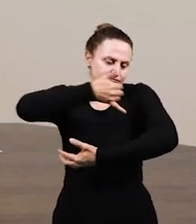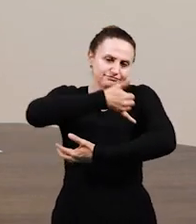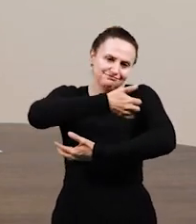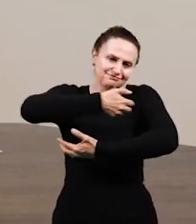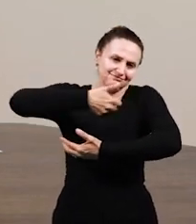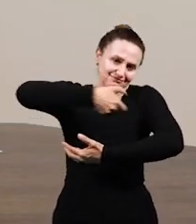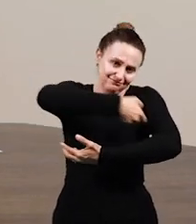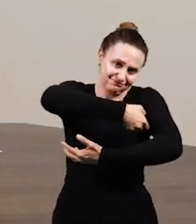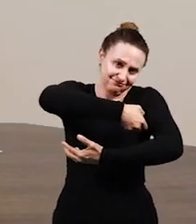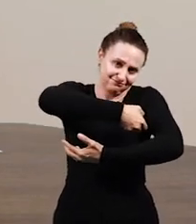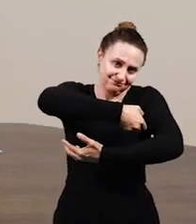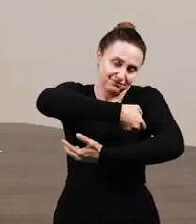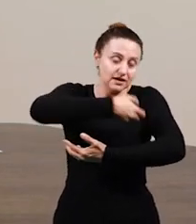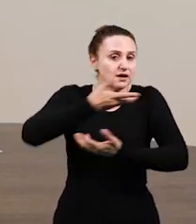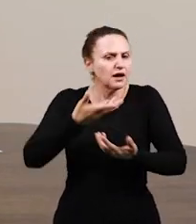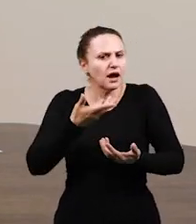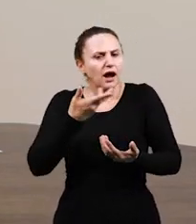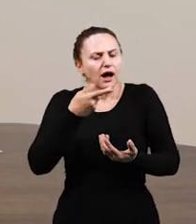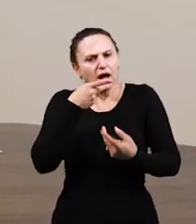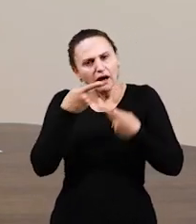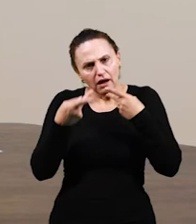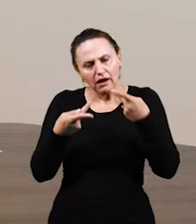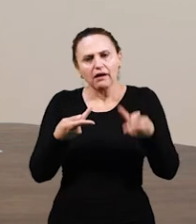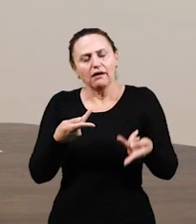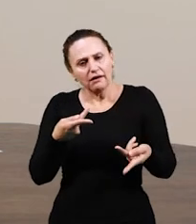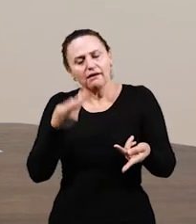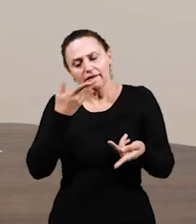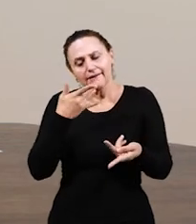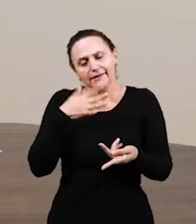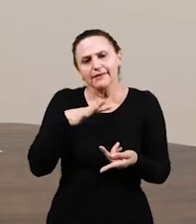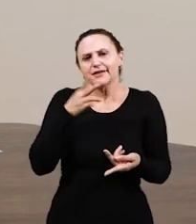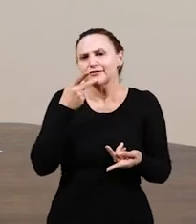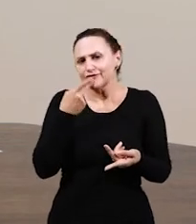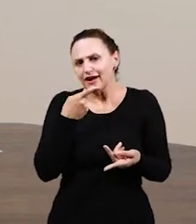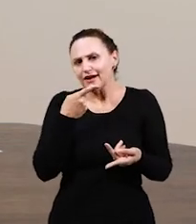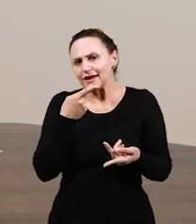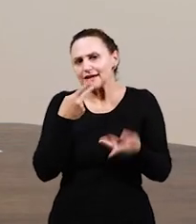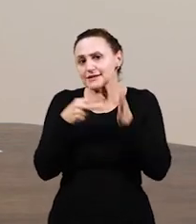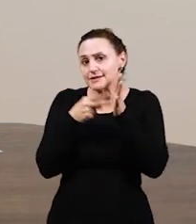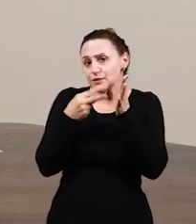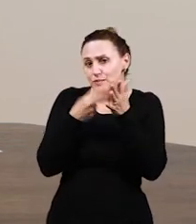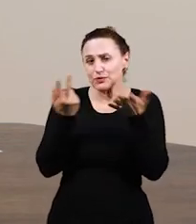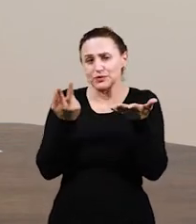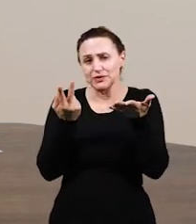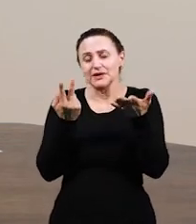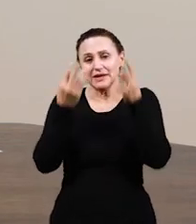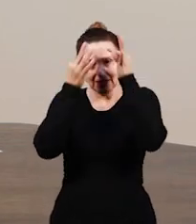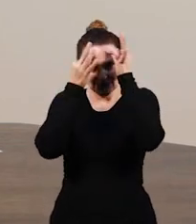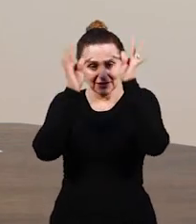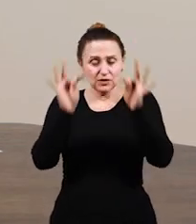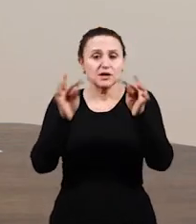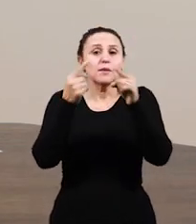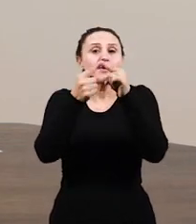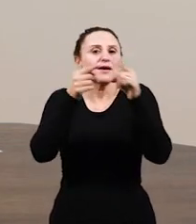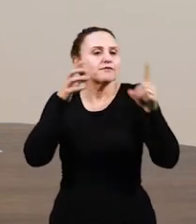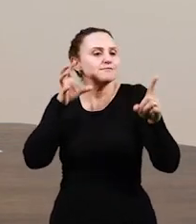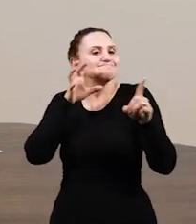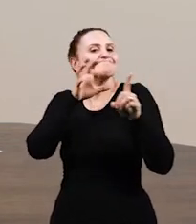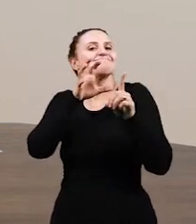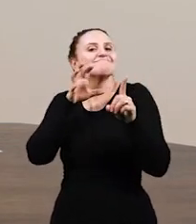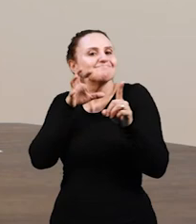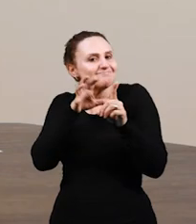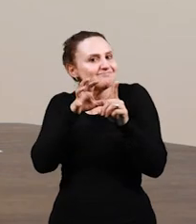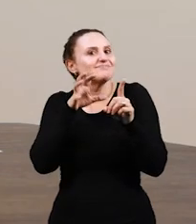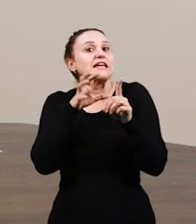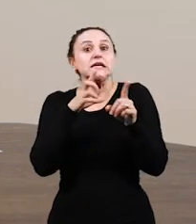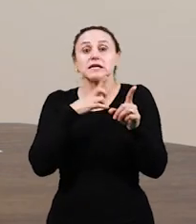uma madeira para criança então a criança fala segundo as teorias behavioristas porque ela tem um